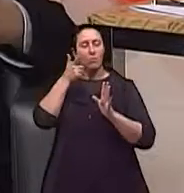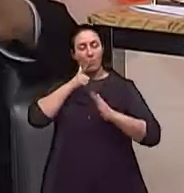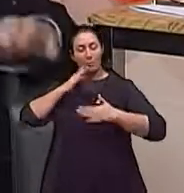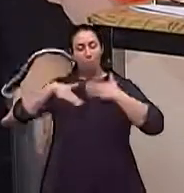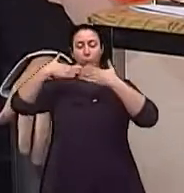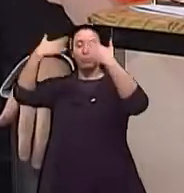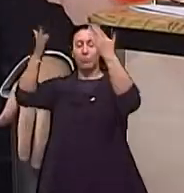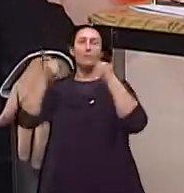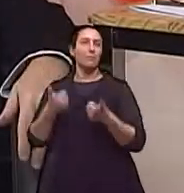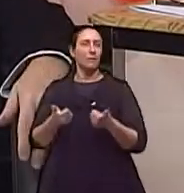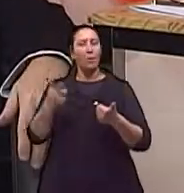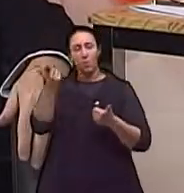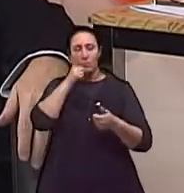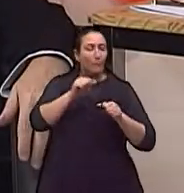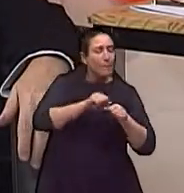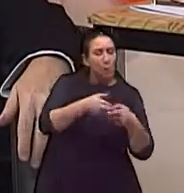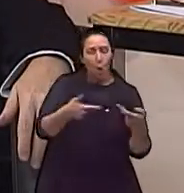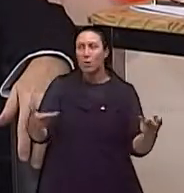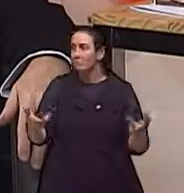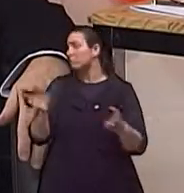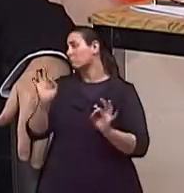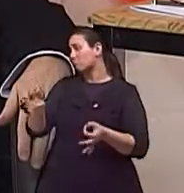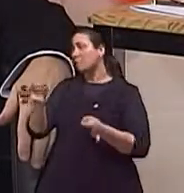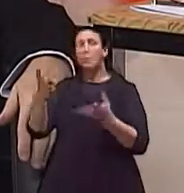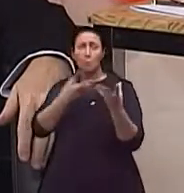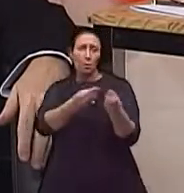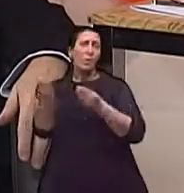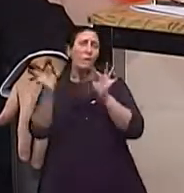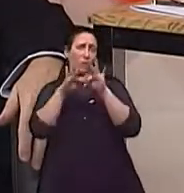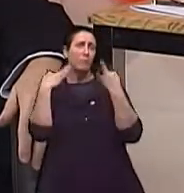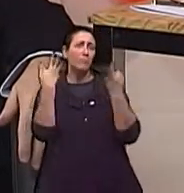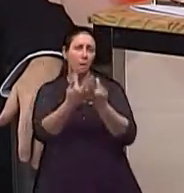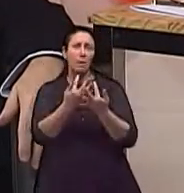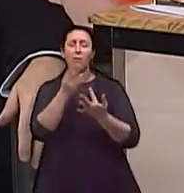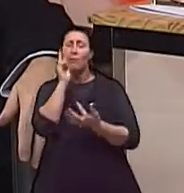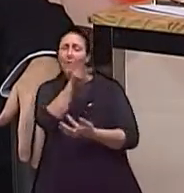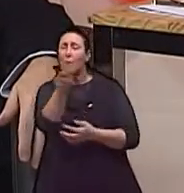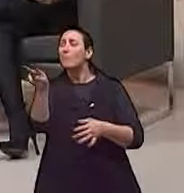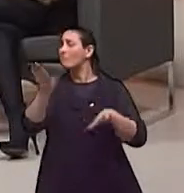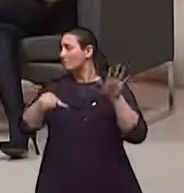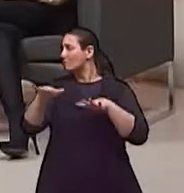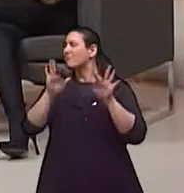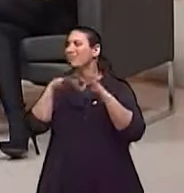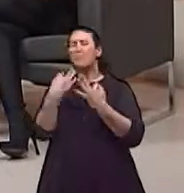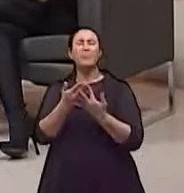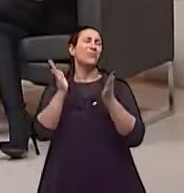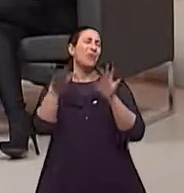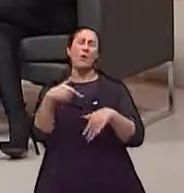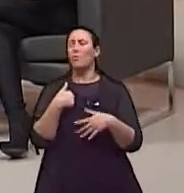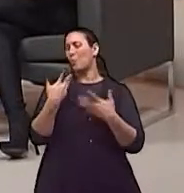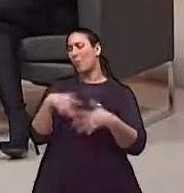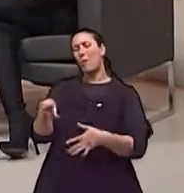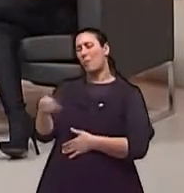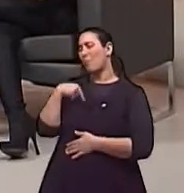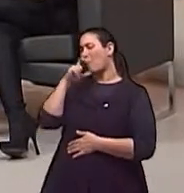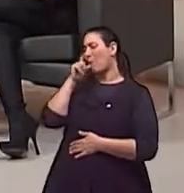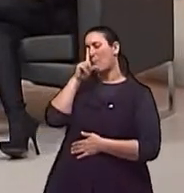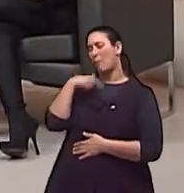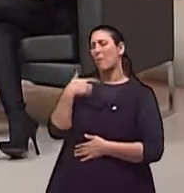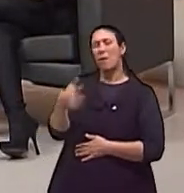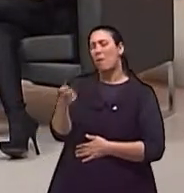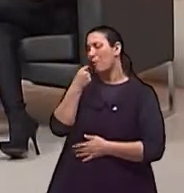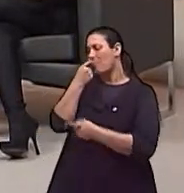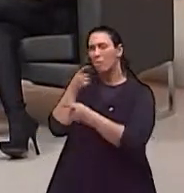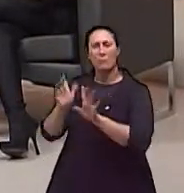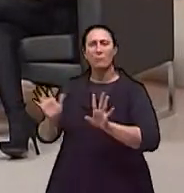ele vai conseguir fazer as coisas e Que bom que as famílias também estão nos ouvindo Doutor porque às vezes o familiar também diz não eu não quero dar esse remédio para ele isso